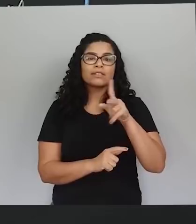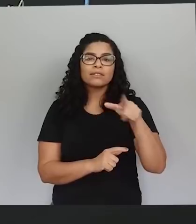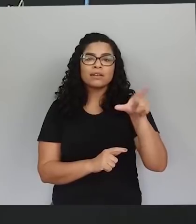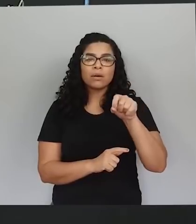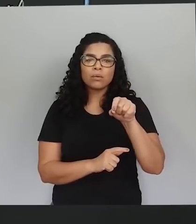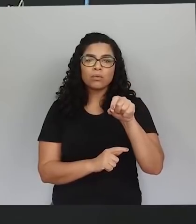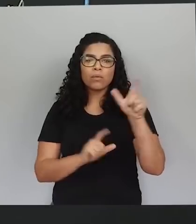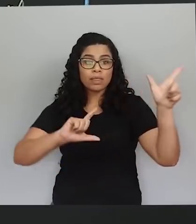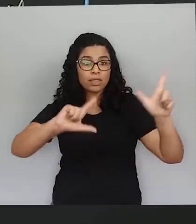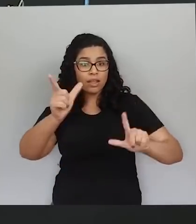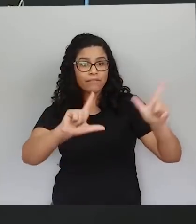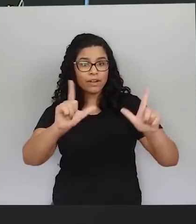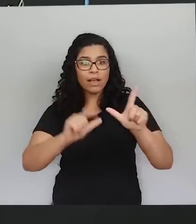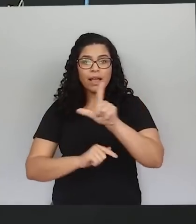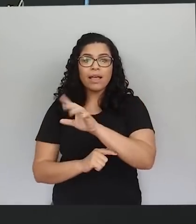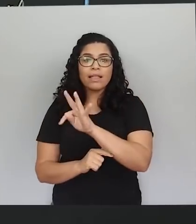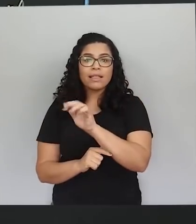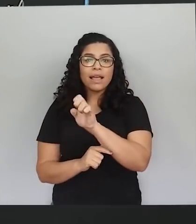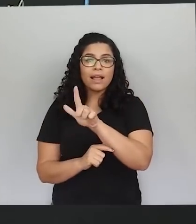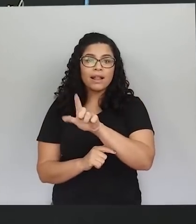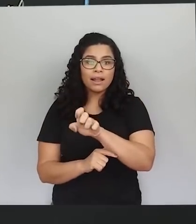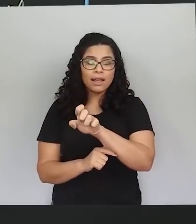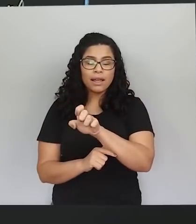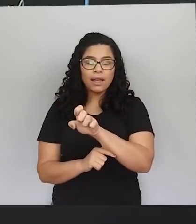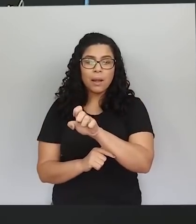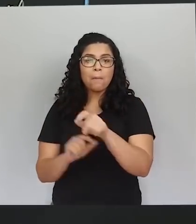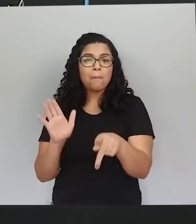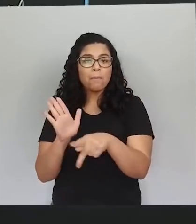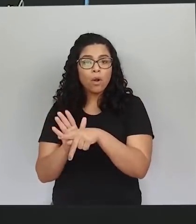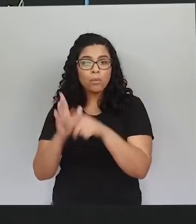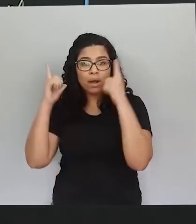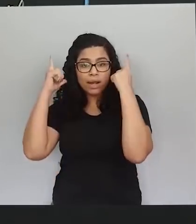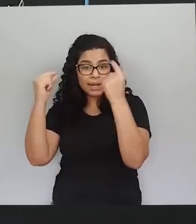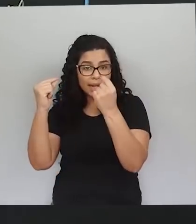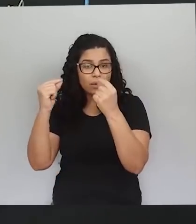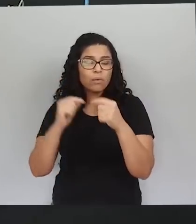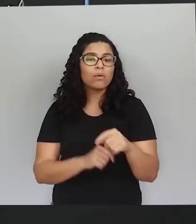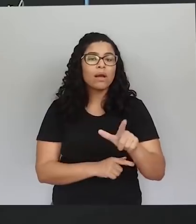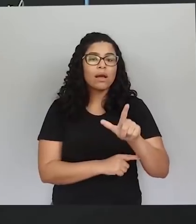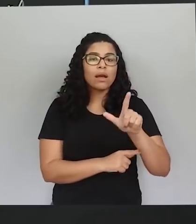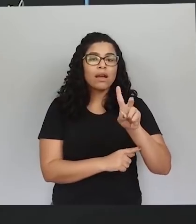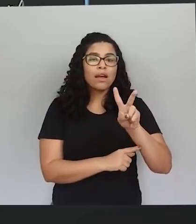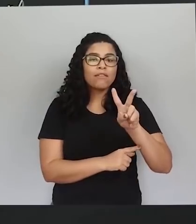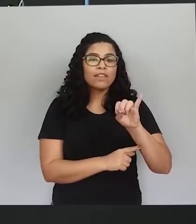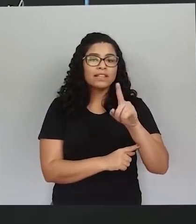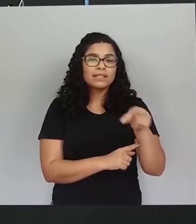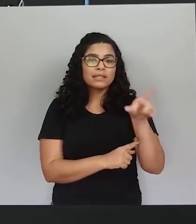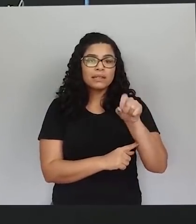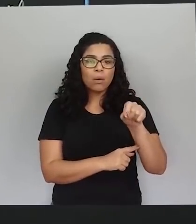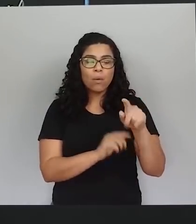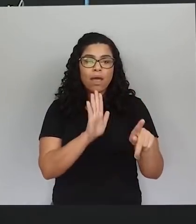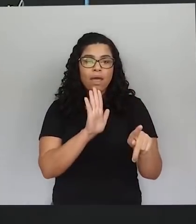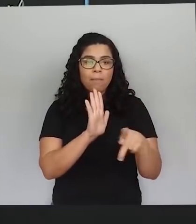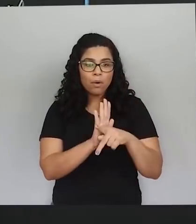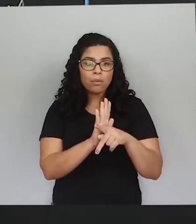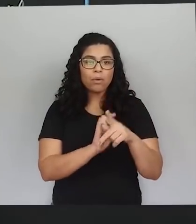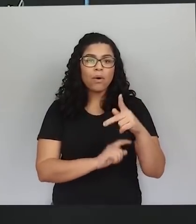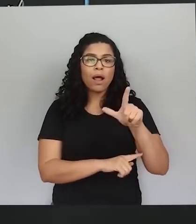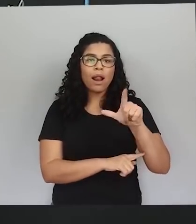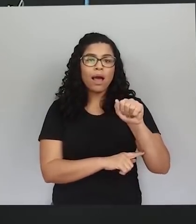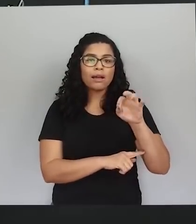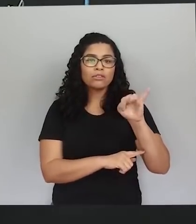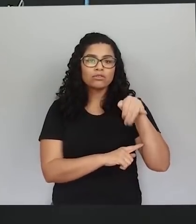que trouxe para o Brasil o que nunca houve na época. Aqui não